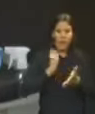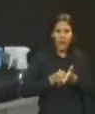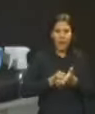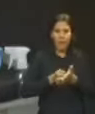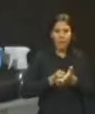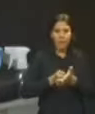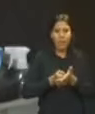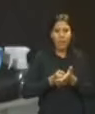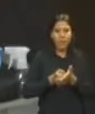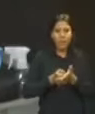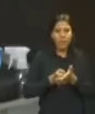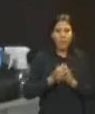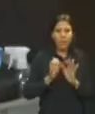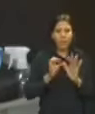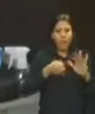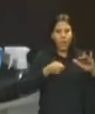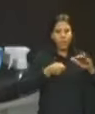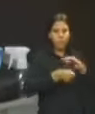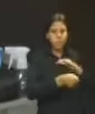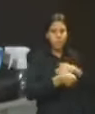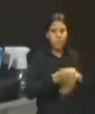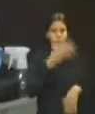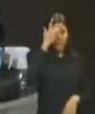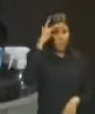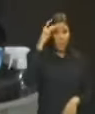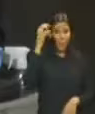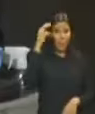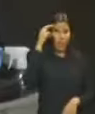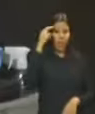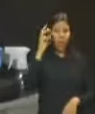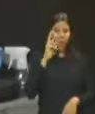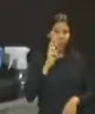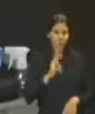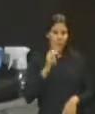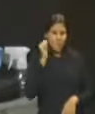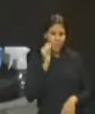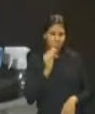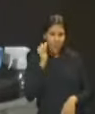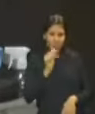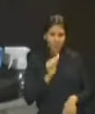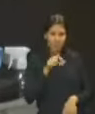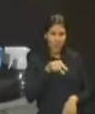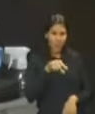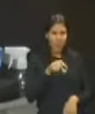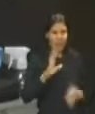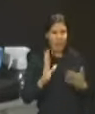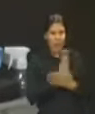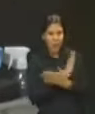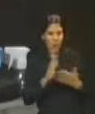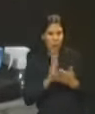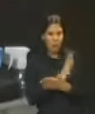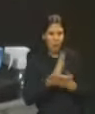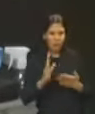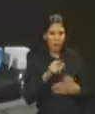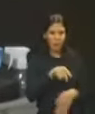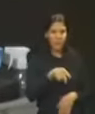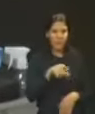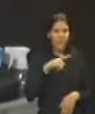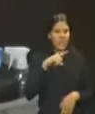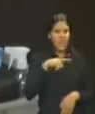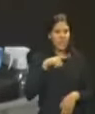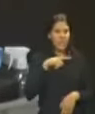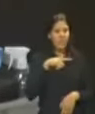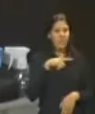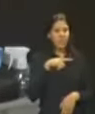Ficava evidente ali também uma situação em que se encontravam essas mulheres, muitas delas vítimas de exploração